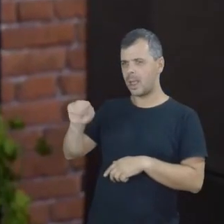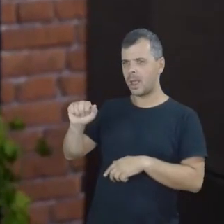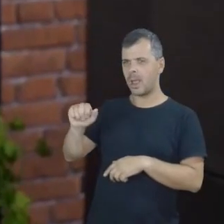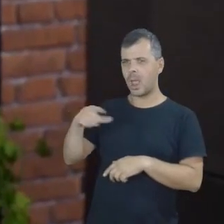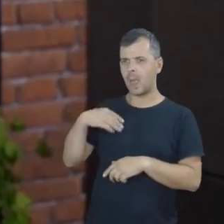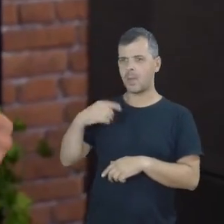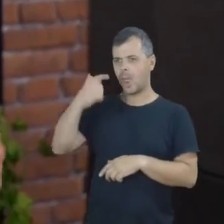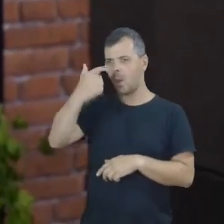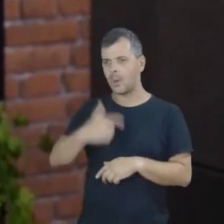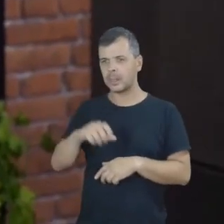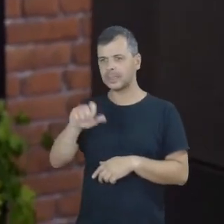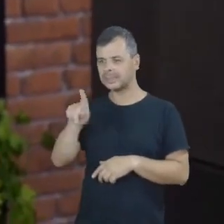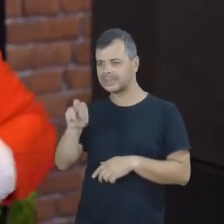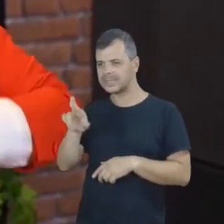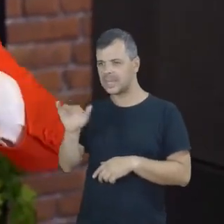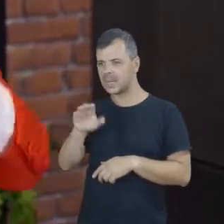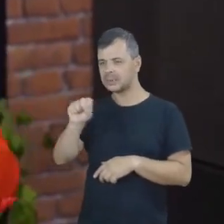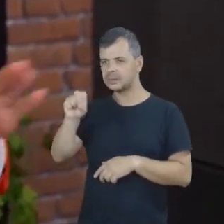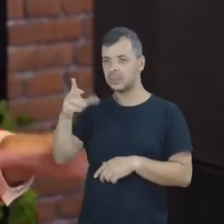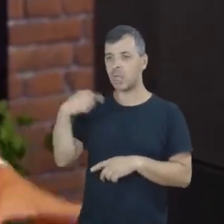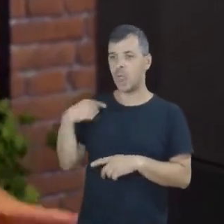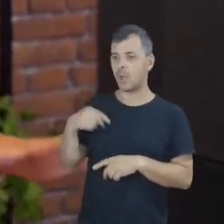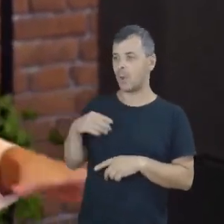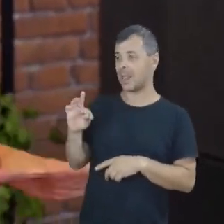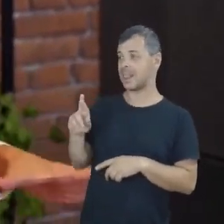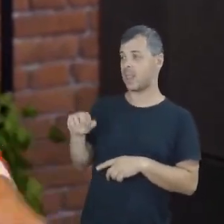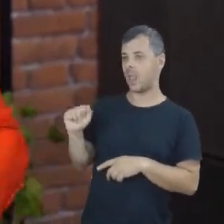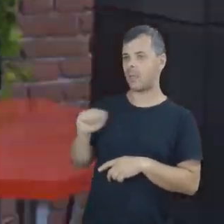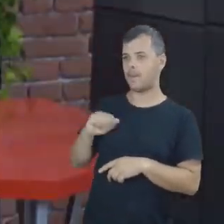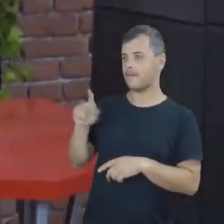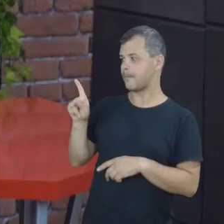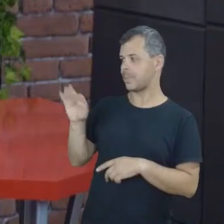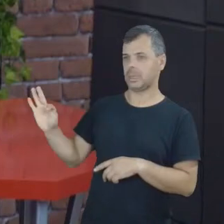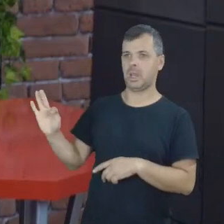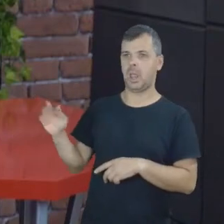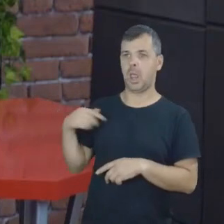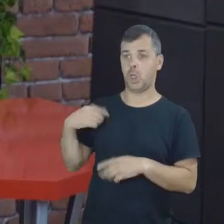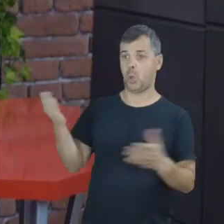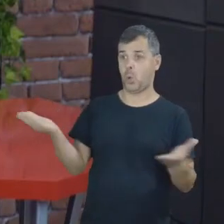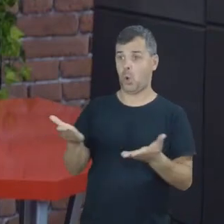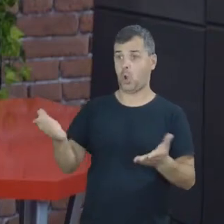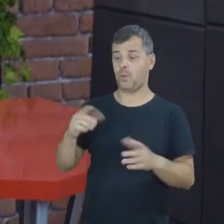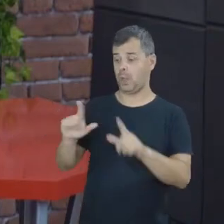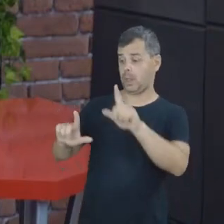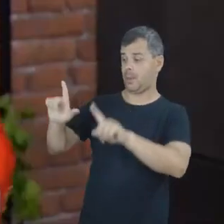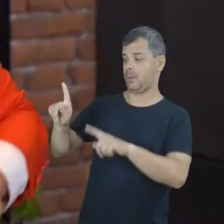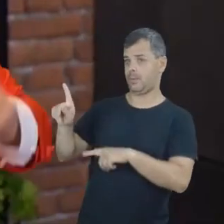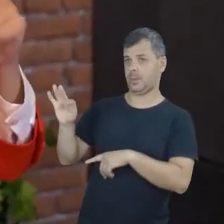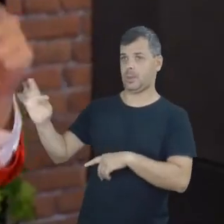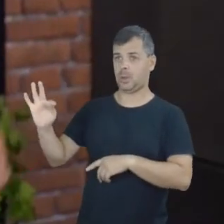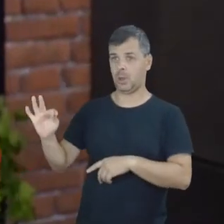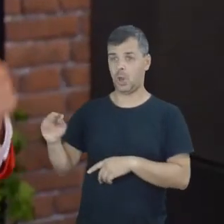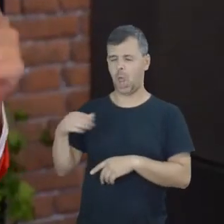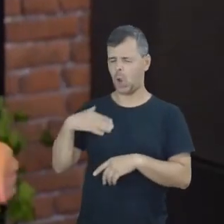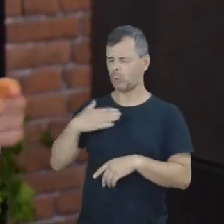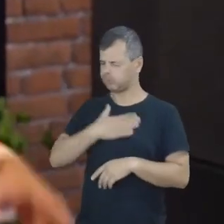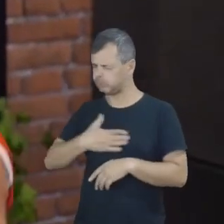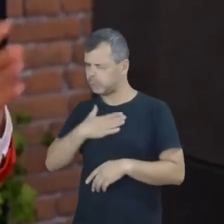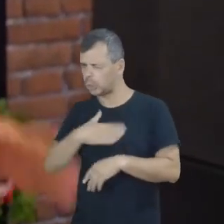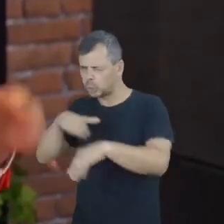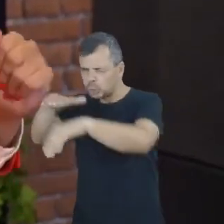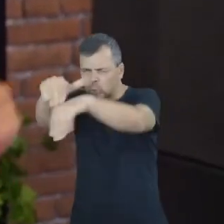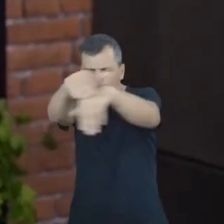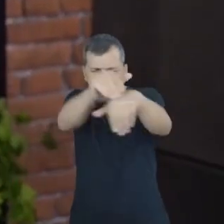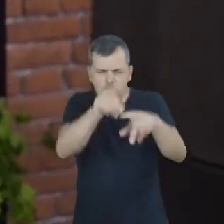sou Cari Santos, mais conhecida por vocês como terrivelmente petista. Estou aqui na TV do PT e gostaria de